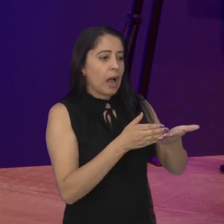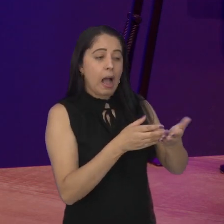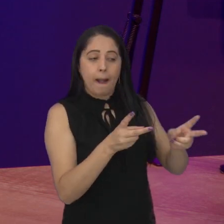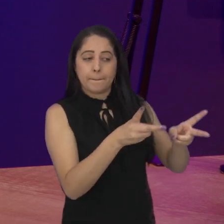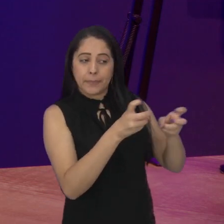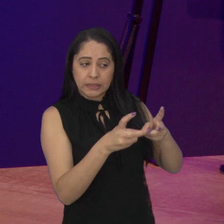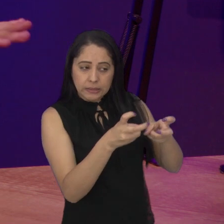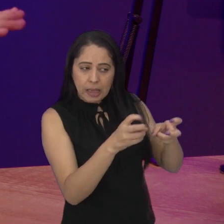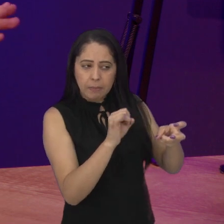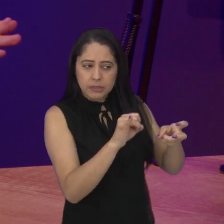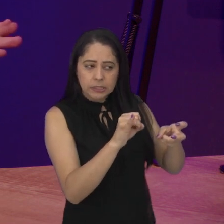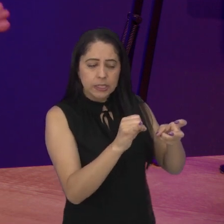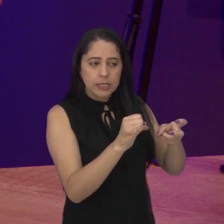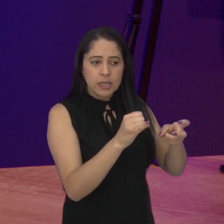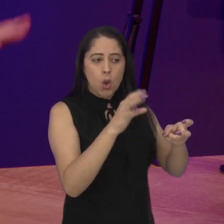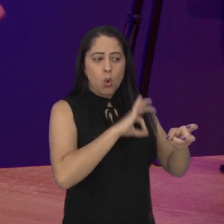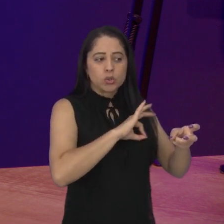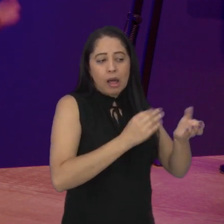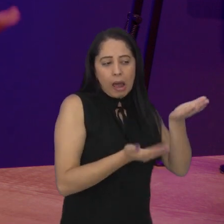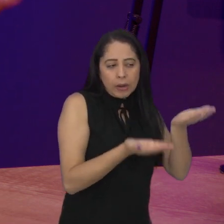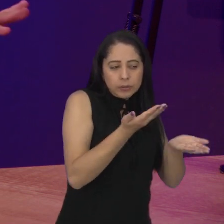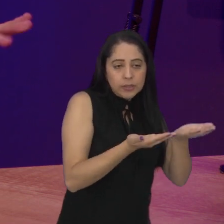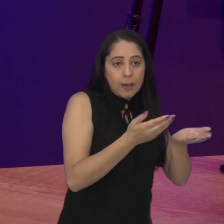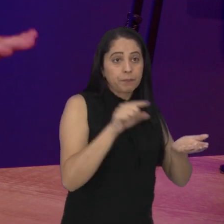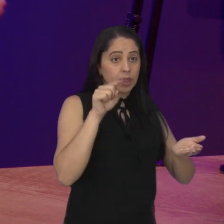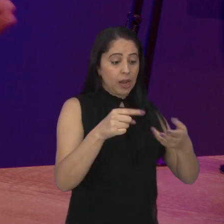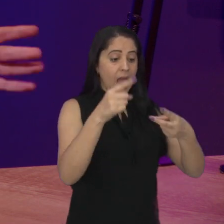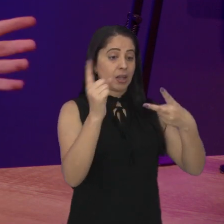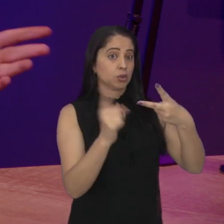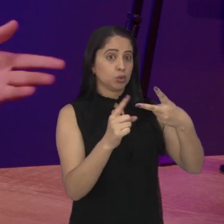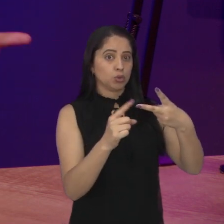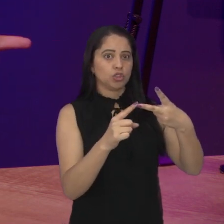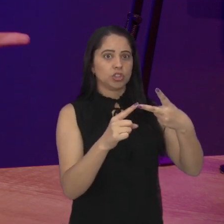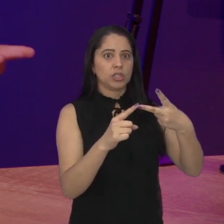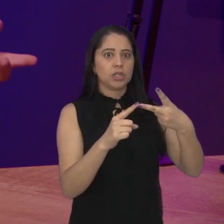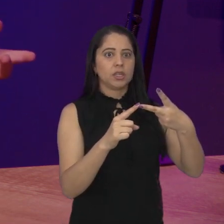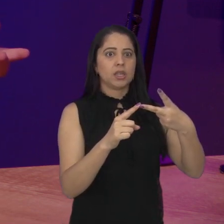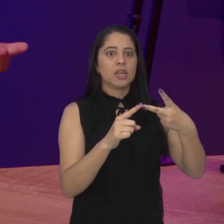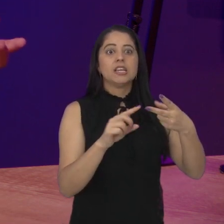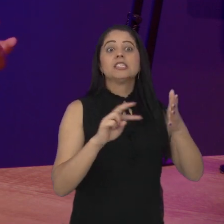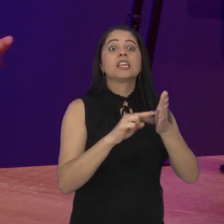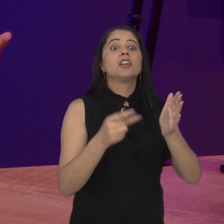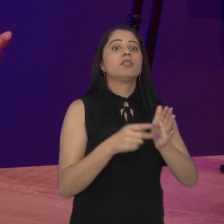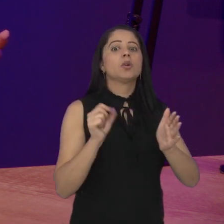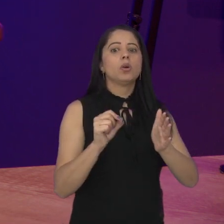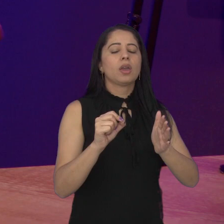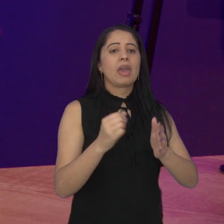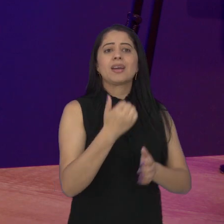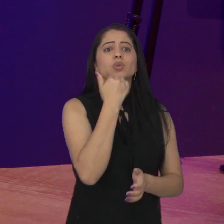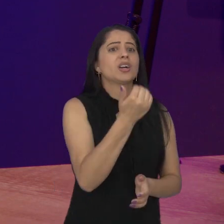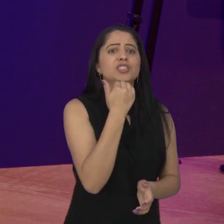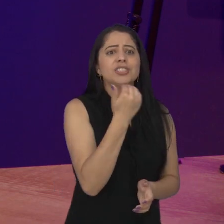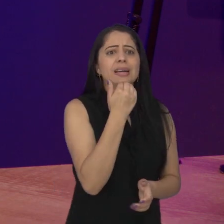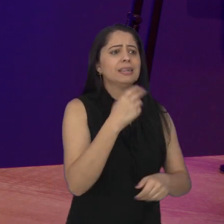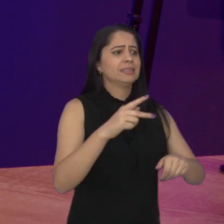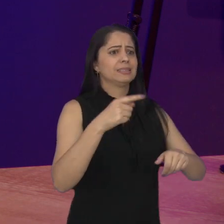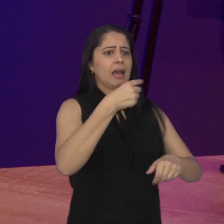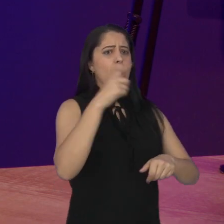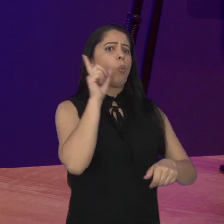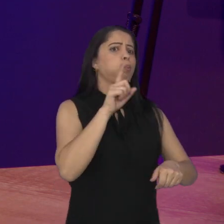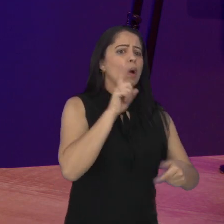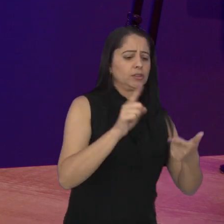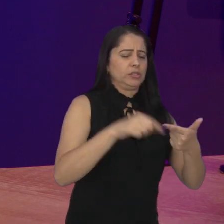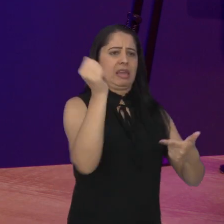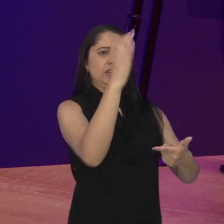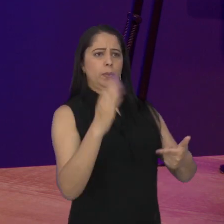dividir isso entre as pessoas. Então, daí você tem a renda para saber se a renda é boa ou não. E no índice de Gini, ele vai ver a concentração. Então, assim,